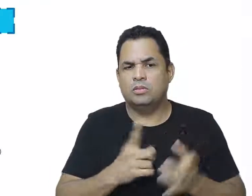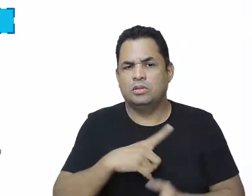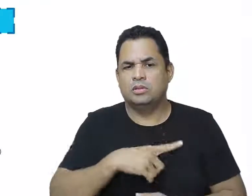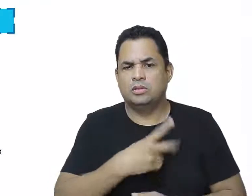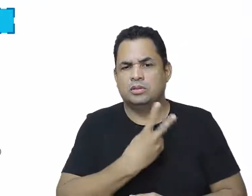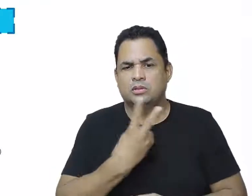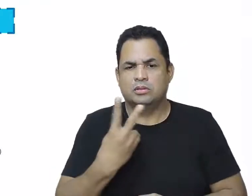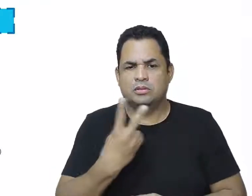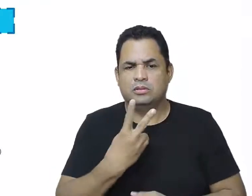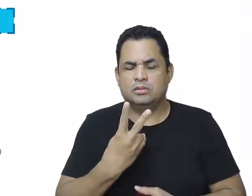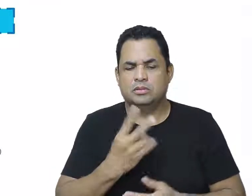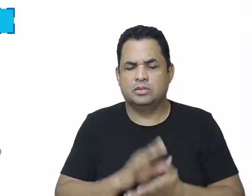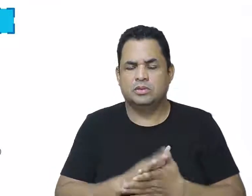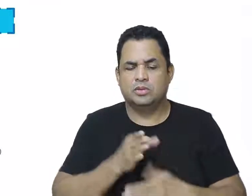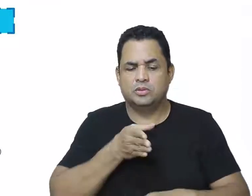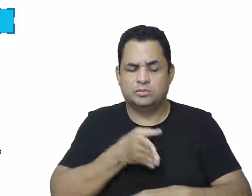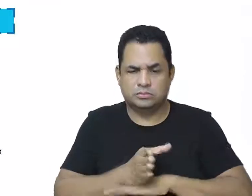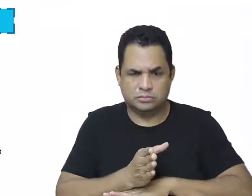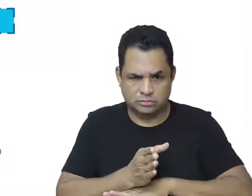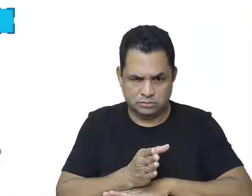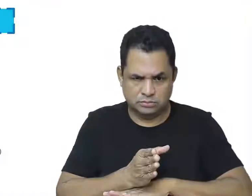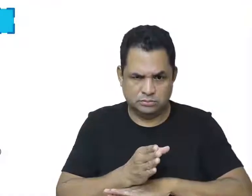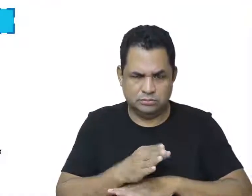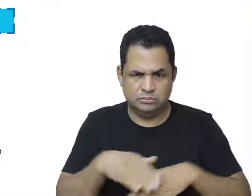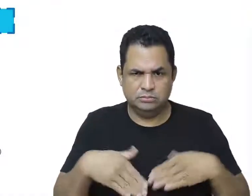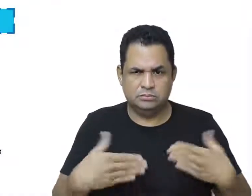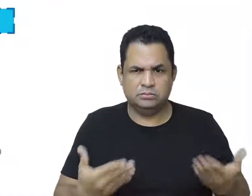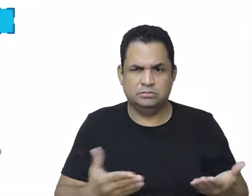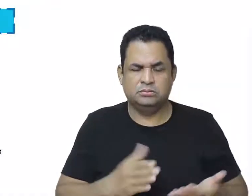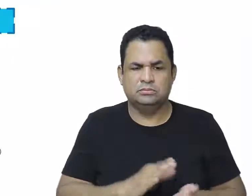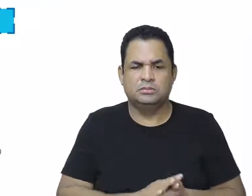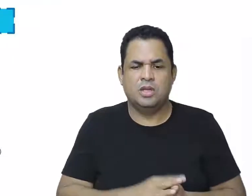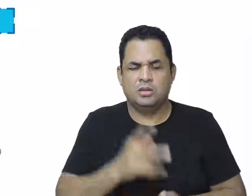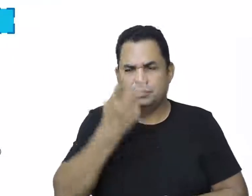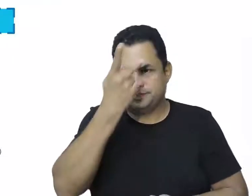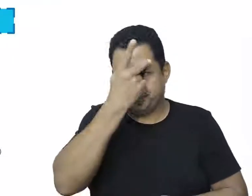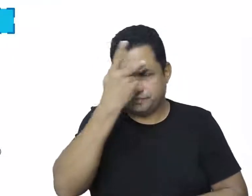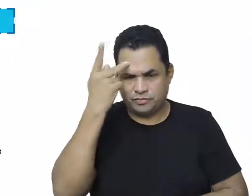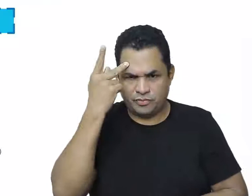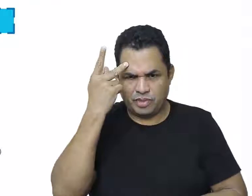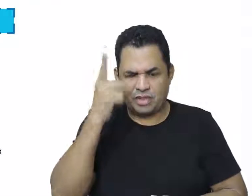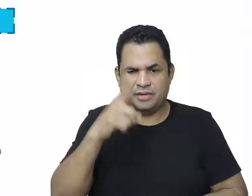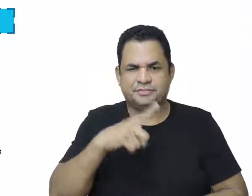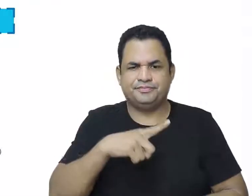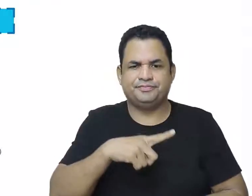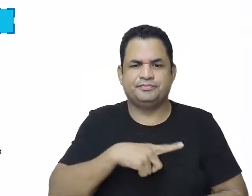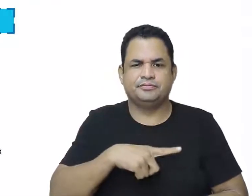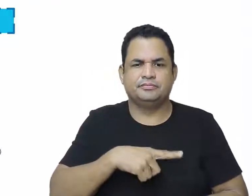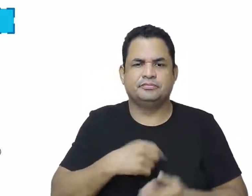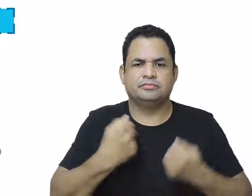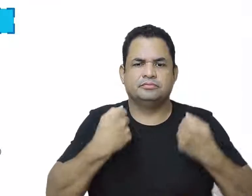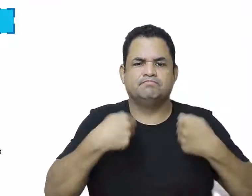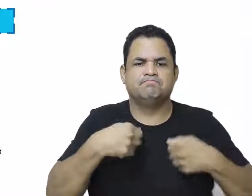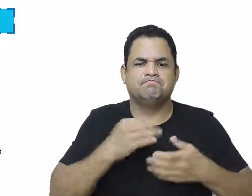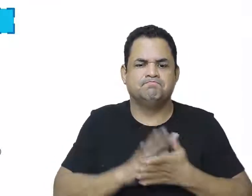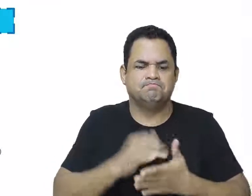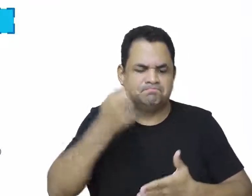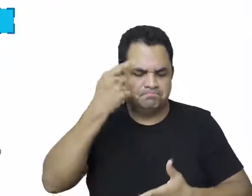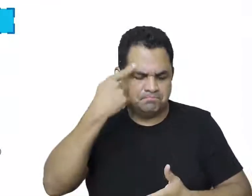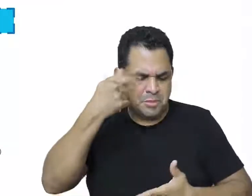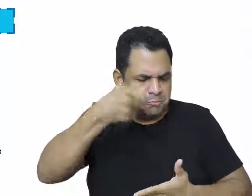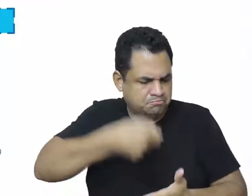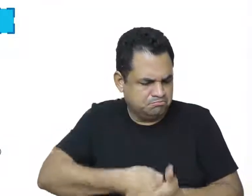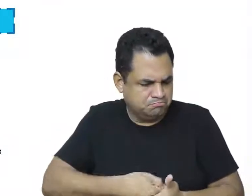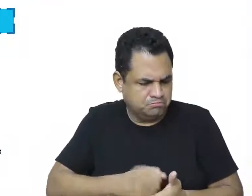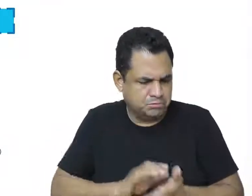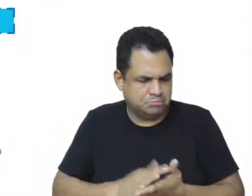a democracia direta, que é a democracia onde as pessoas tinham o poder de decidir diretamente,